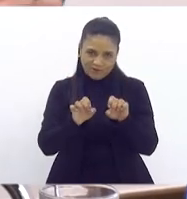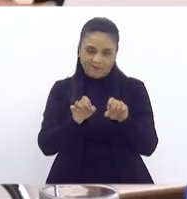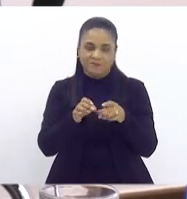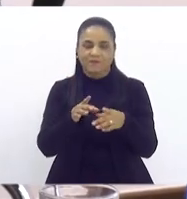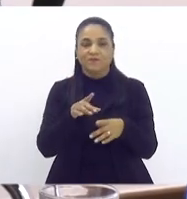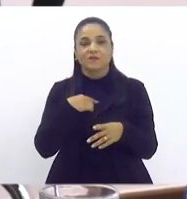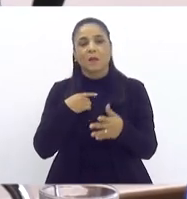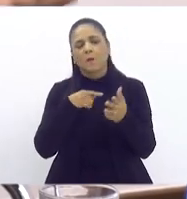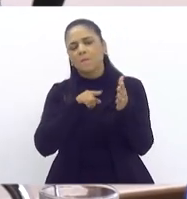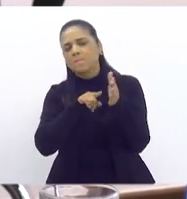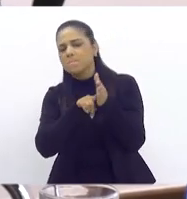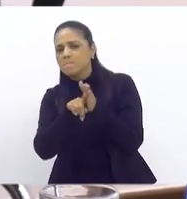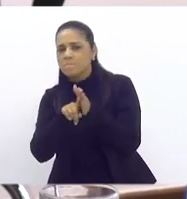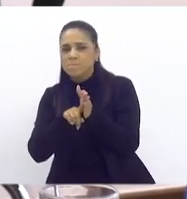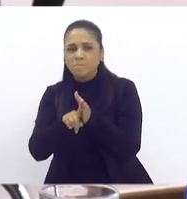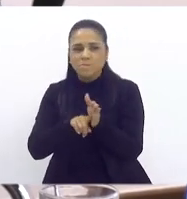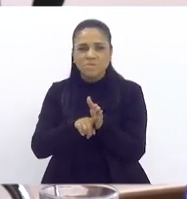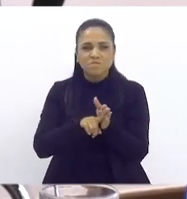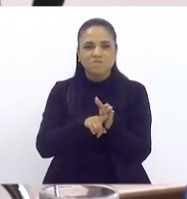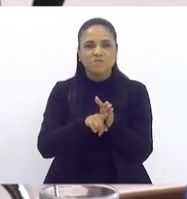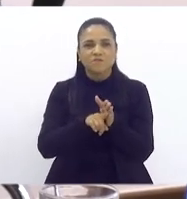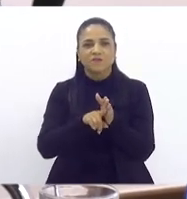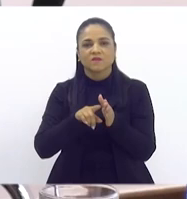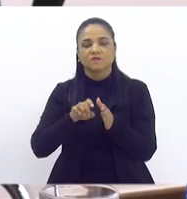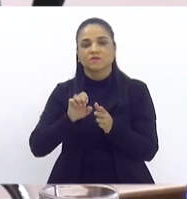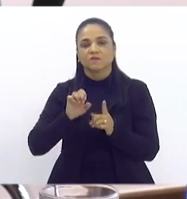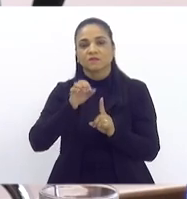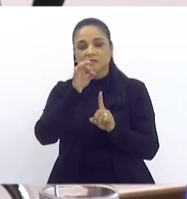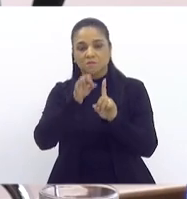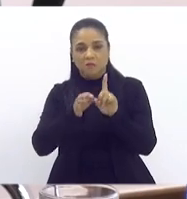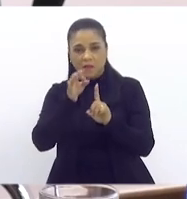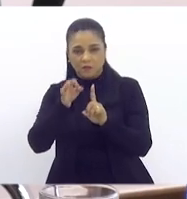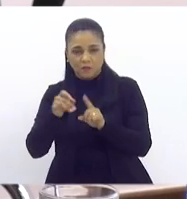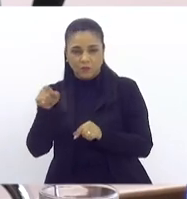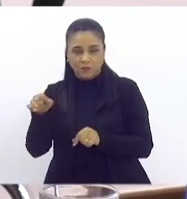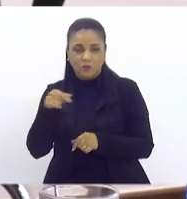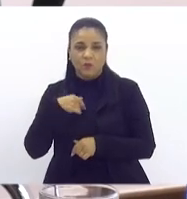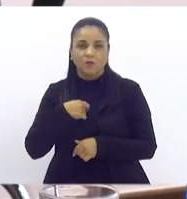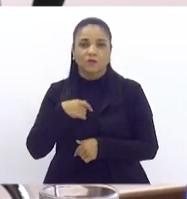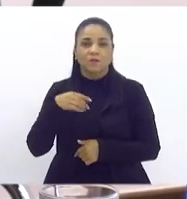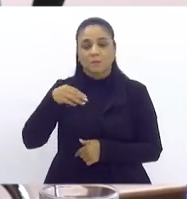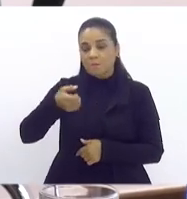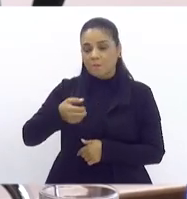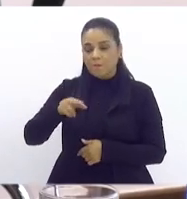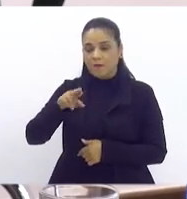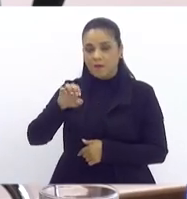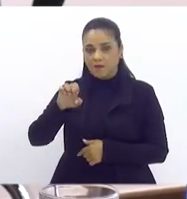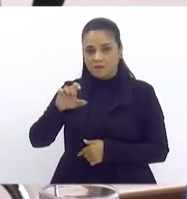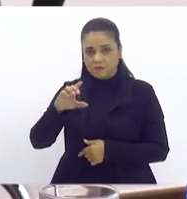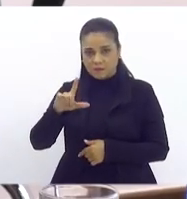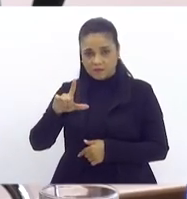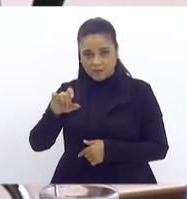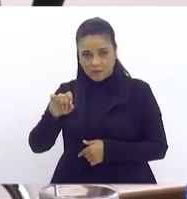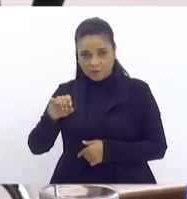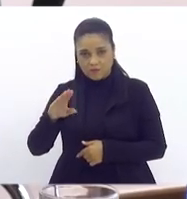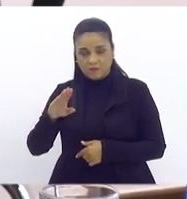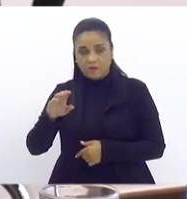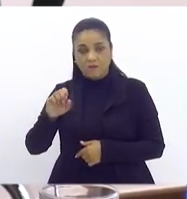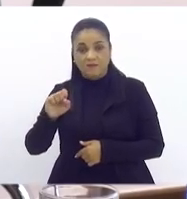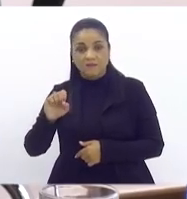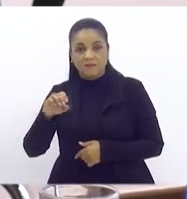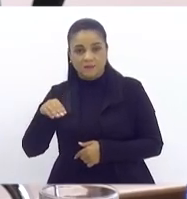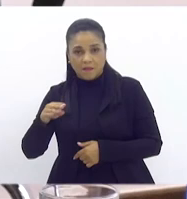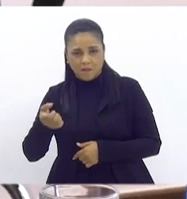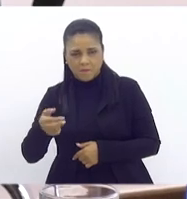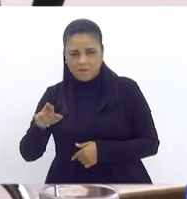uma pesquisa de um de um desembargador de São Paulo Marcelo Semer recente publicado no no diplomatic